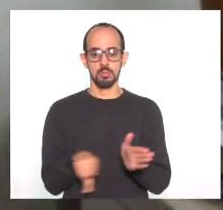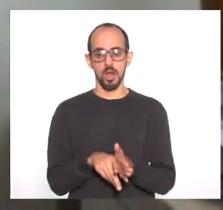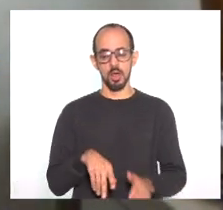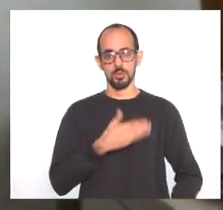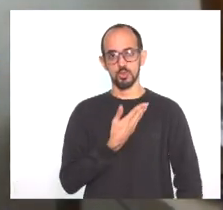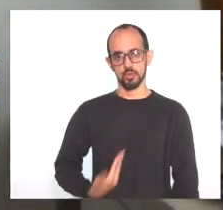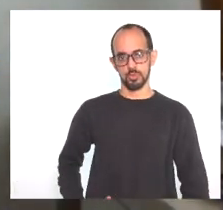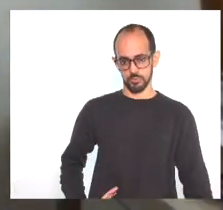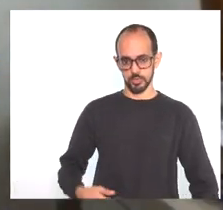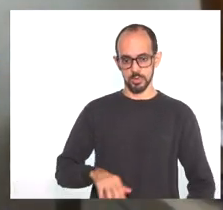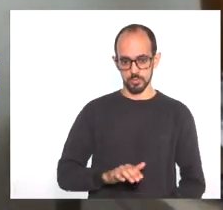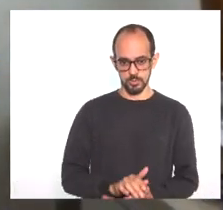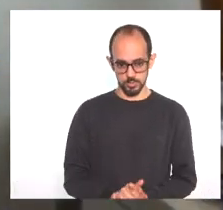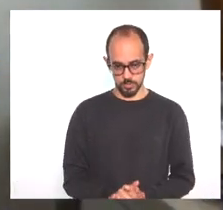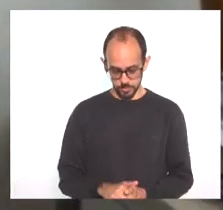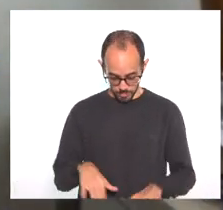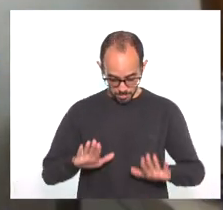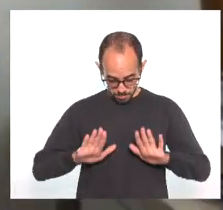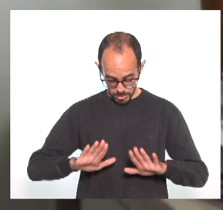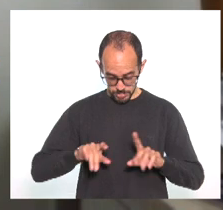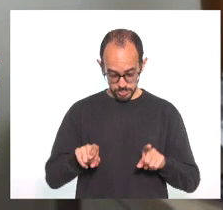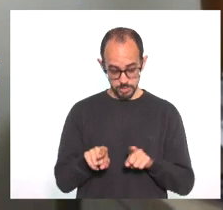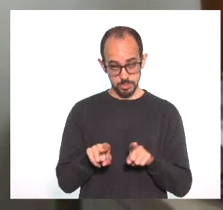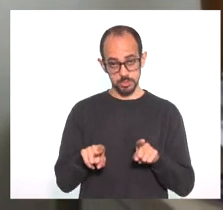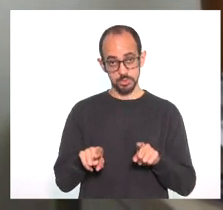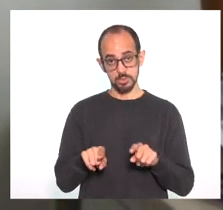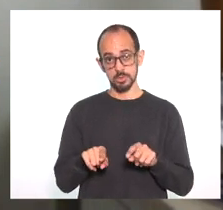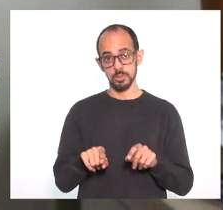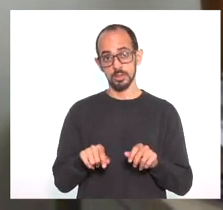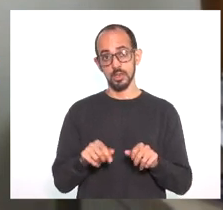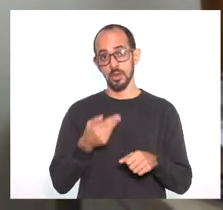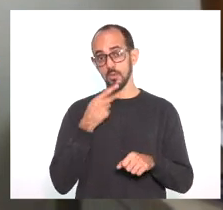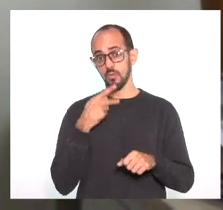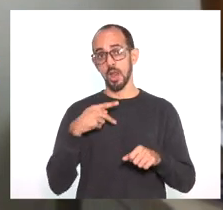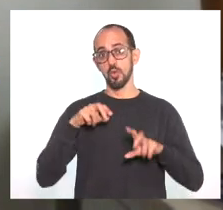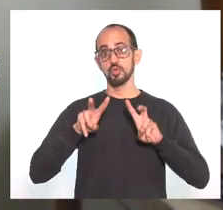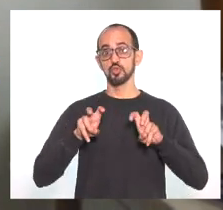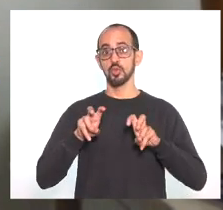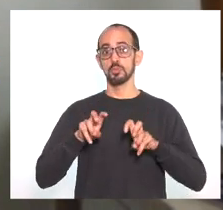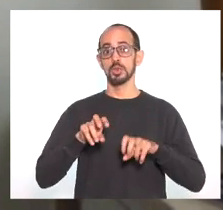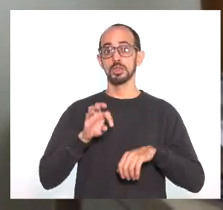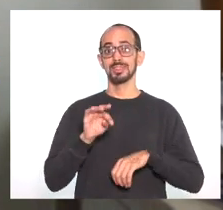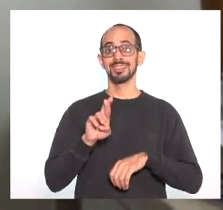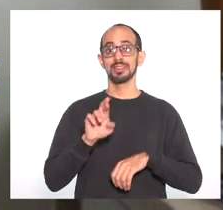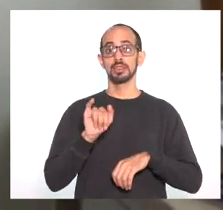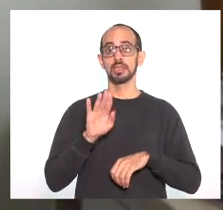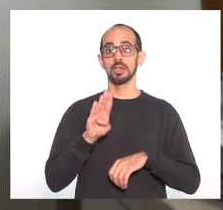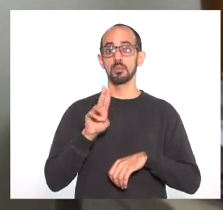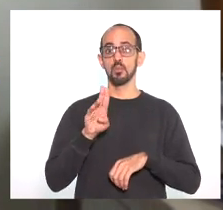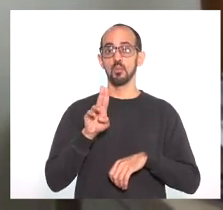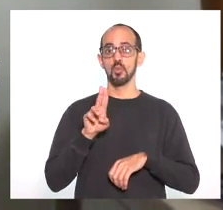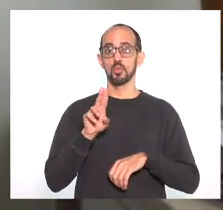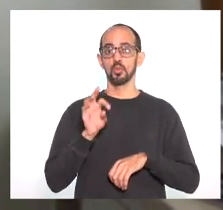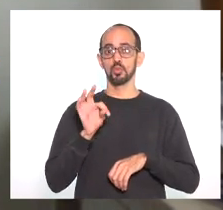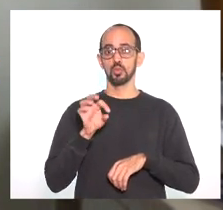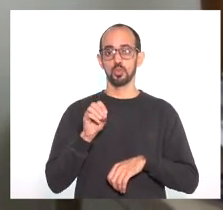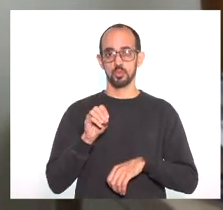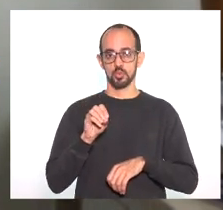governamentais, né? E sim tratou o tema como fosse tributo. Por isso foi